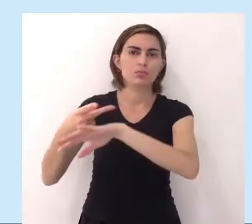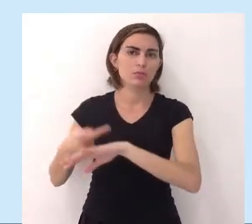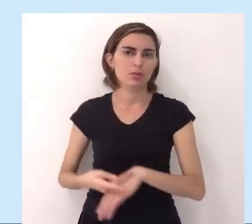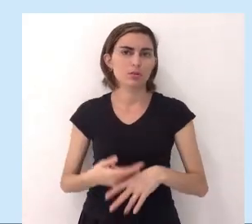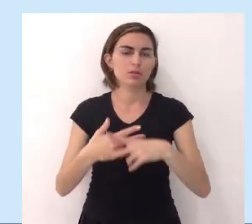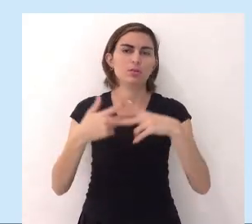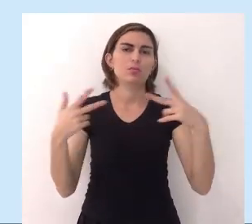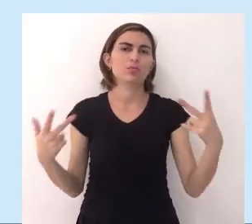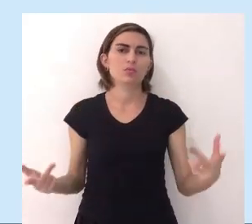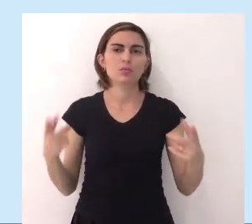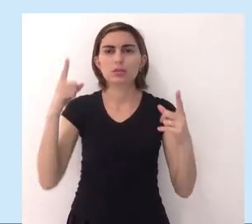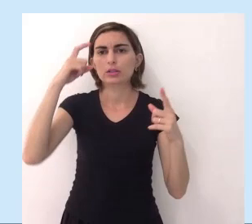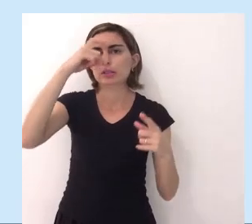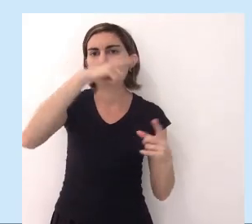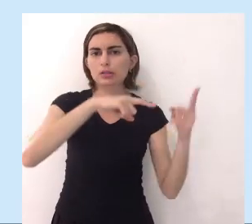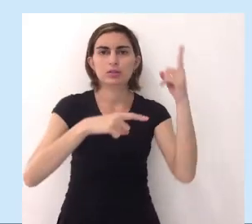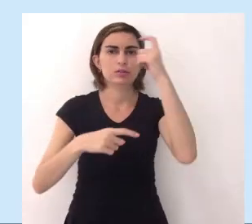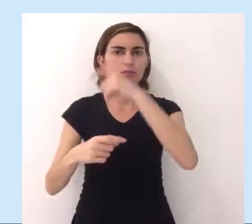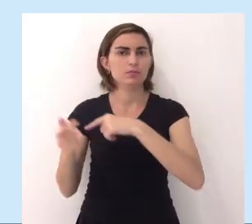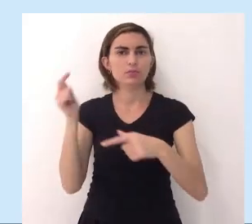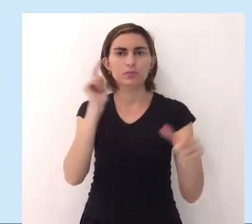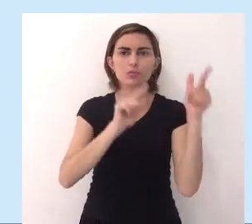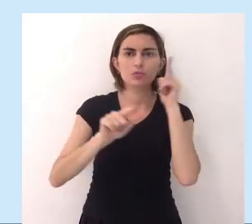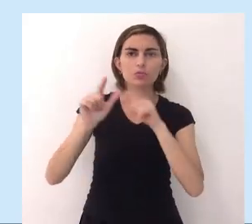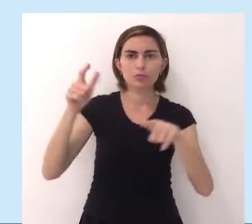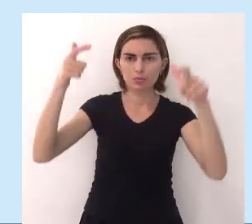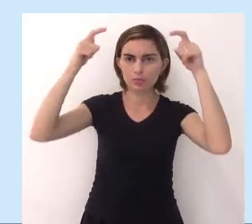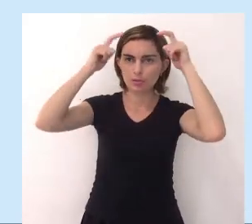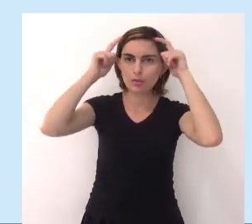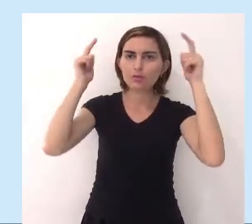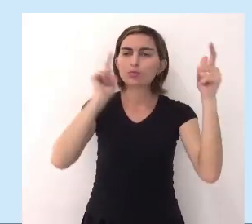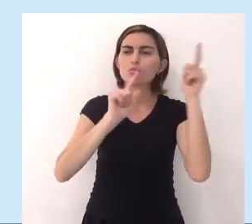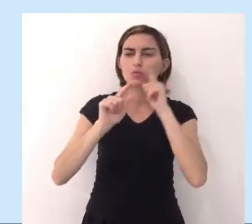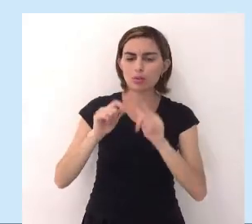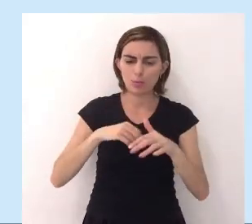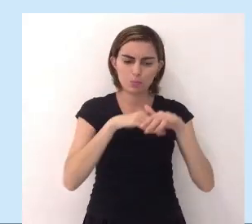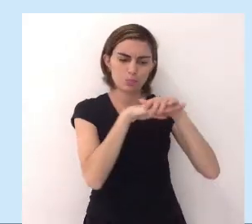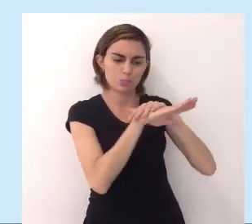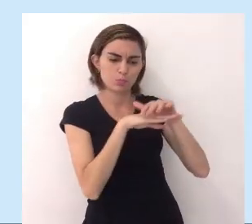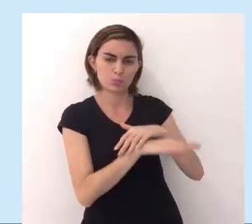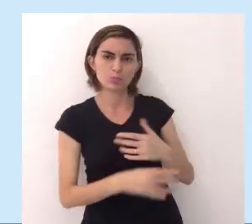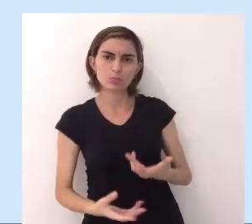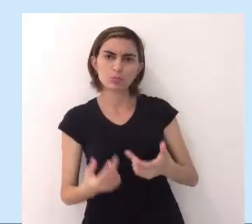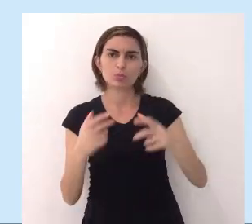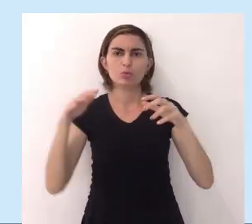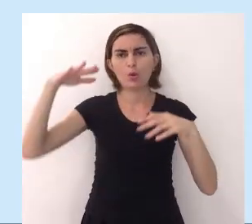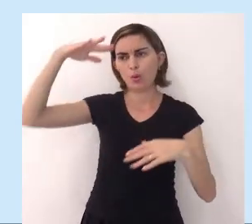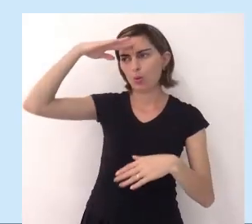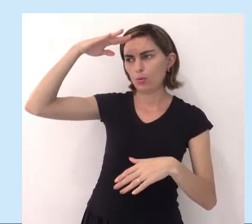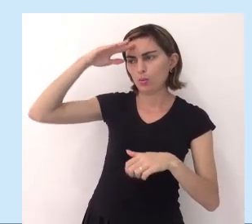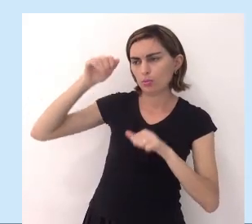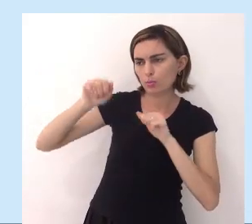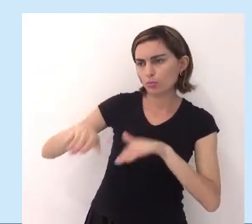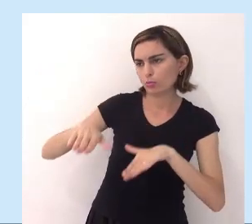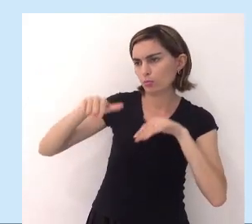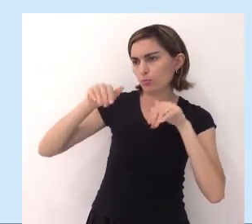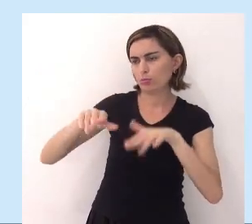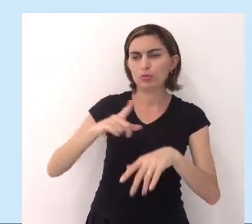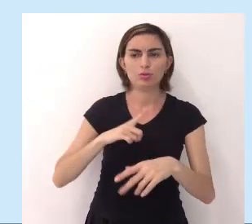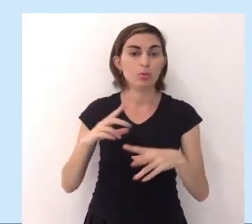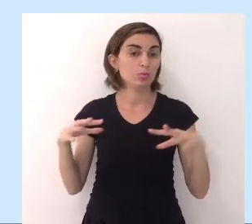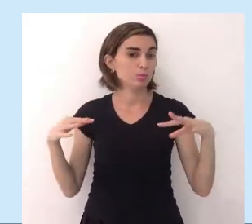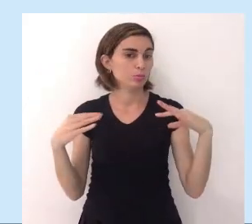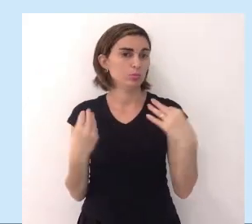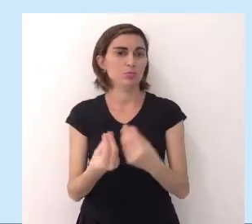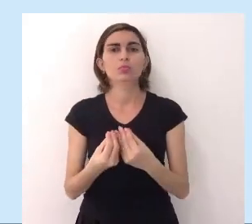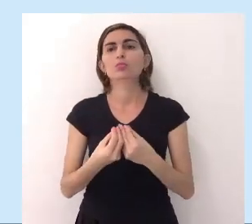coisa muito difícil de conseguir, porque os reis que conseguiam acumular, porque tinham exércitos, tinham todos os